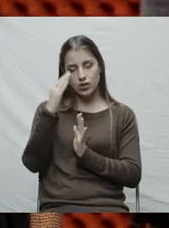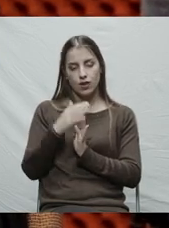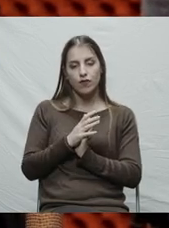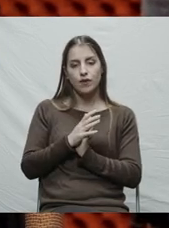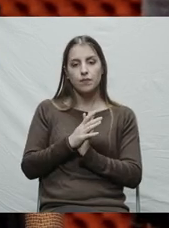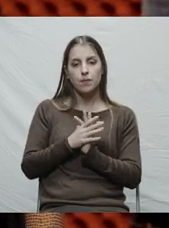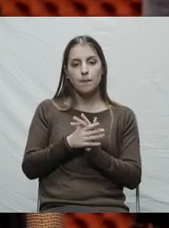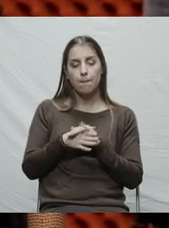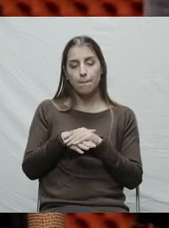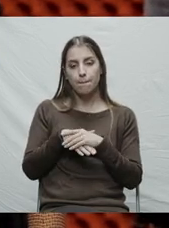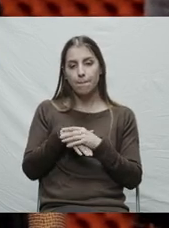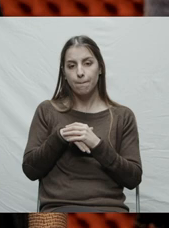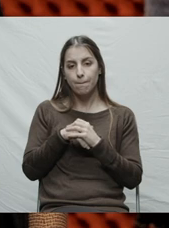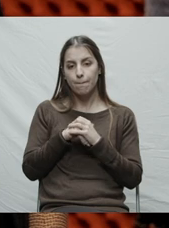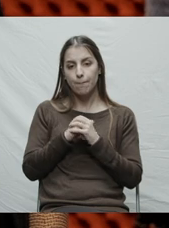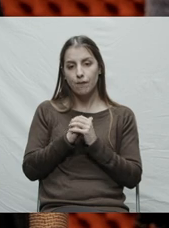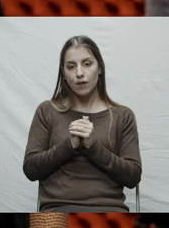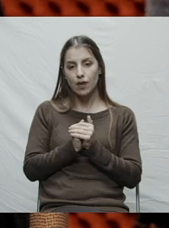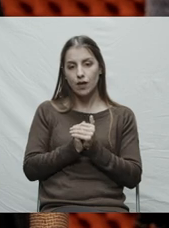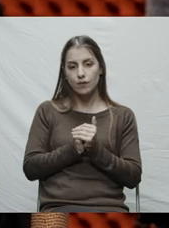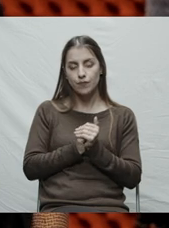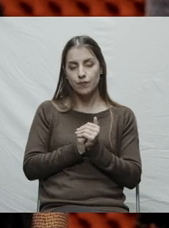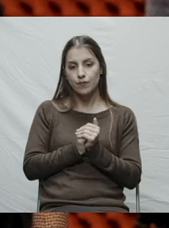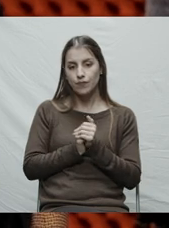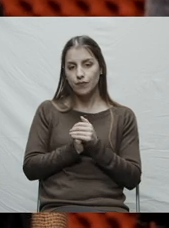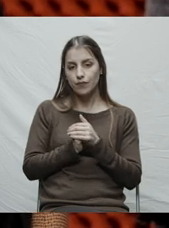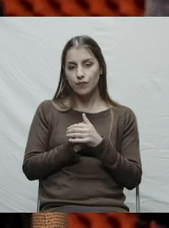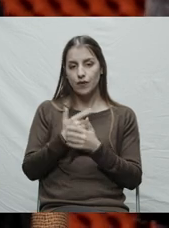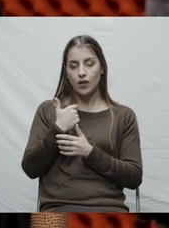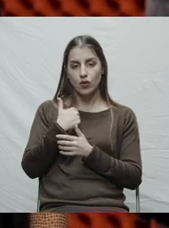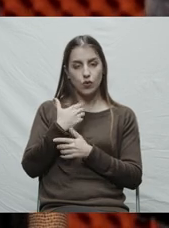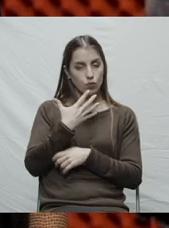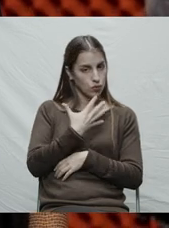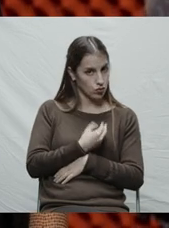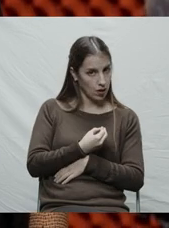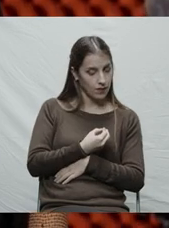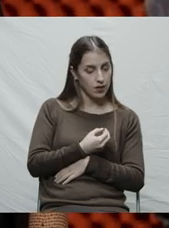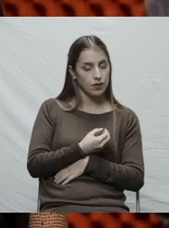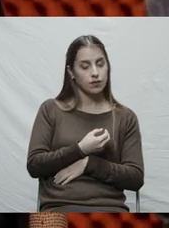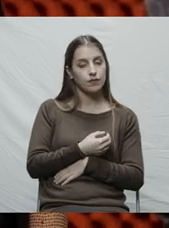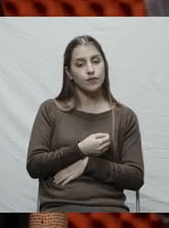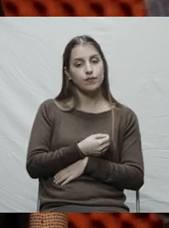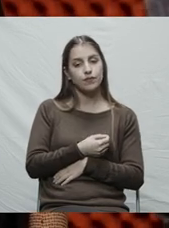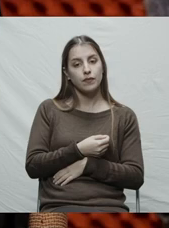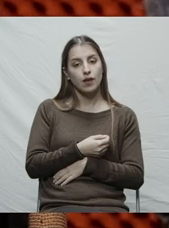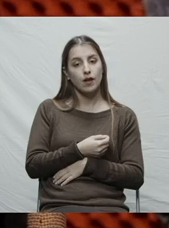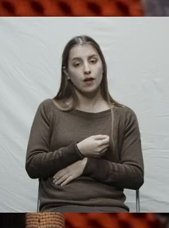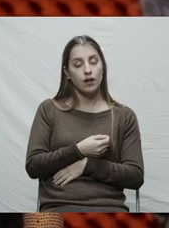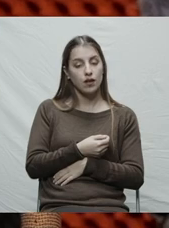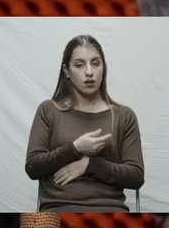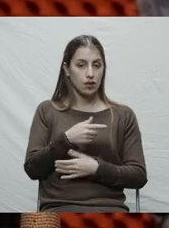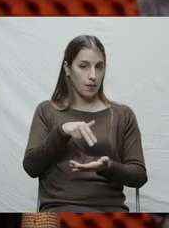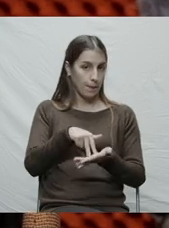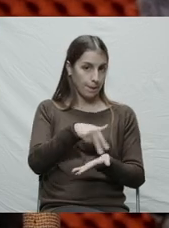mesmo pueril, e achava que, ou seja, eu gostava, eu queria, gostaria de fazer